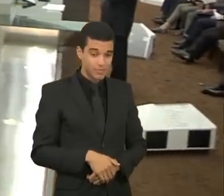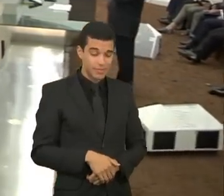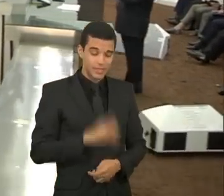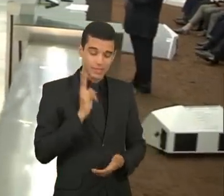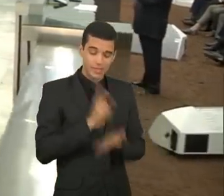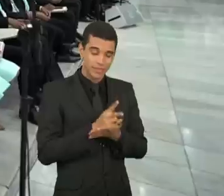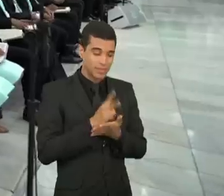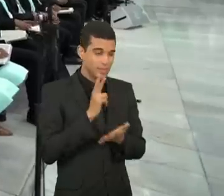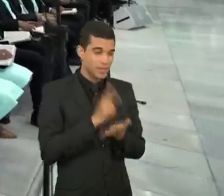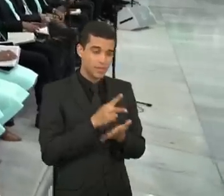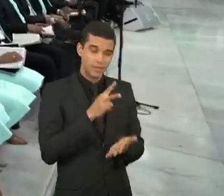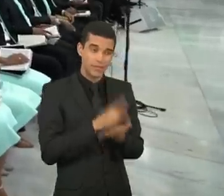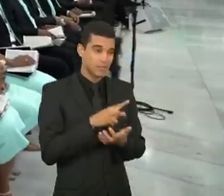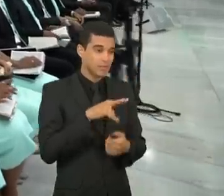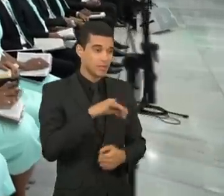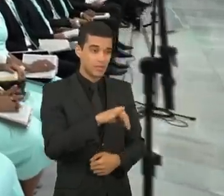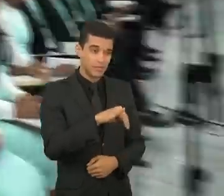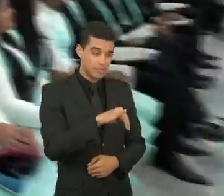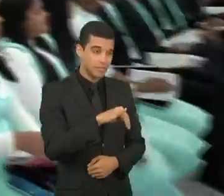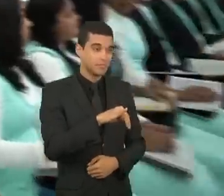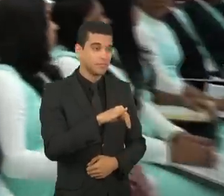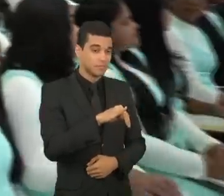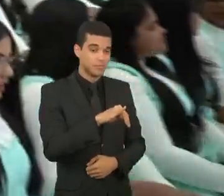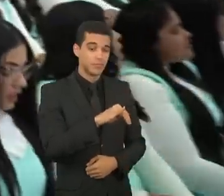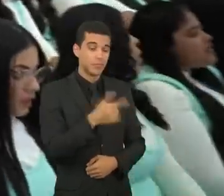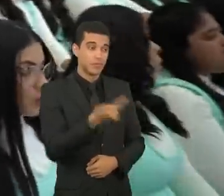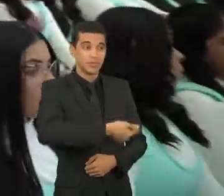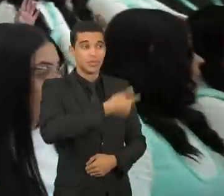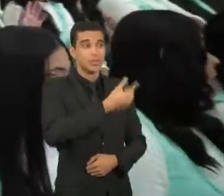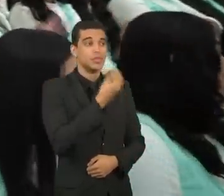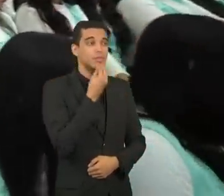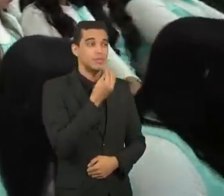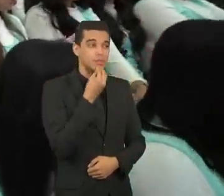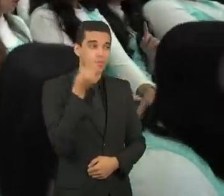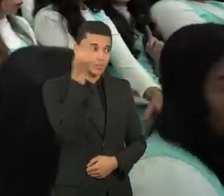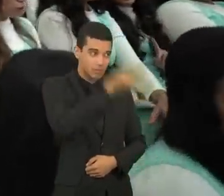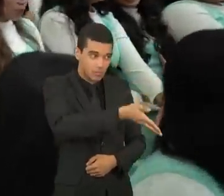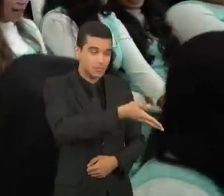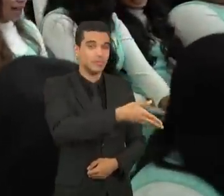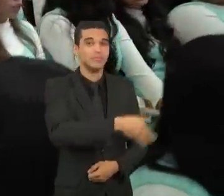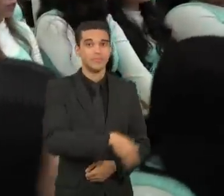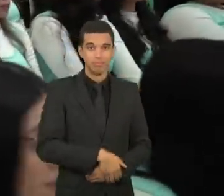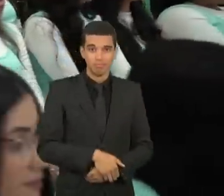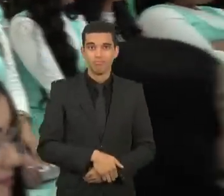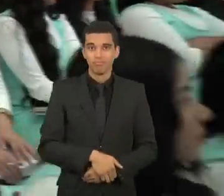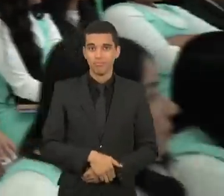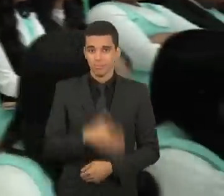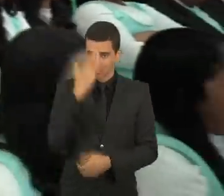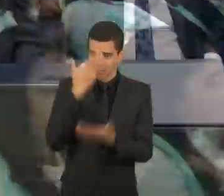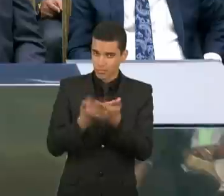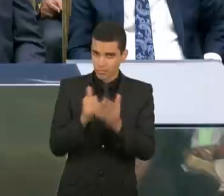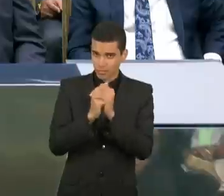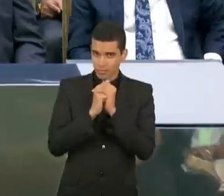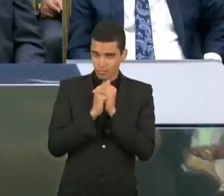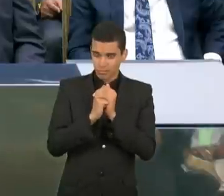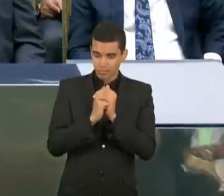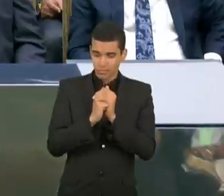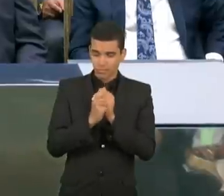sempre haverá uma segunda oportunidade. Guarda essa palavra.